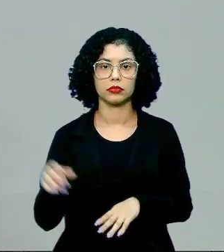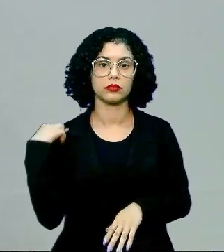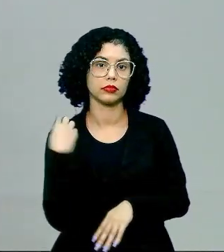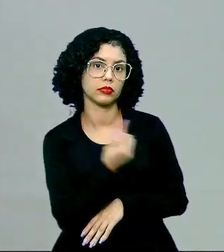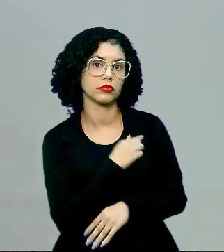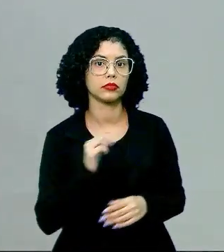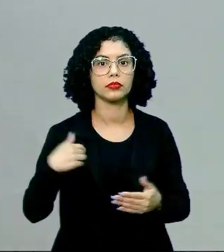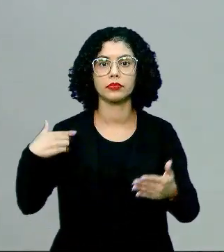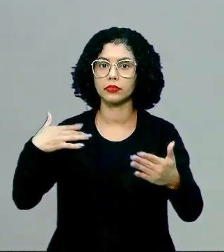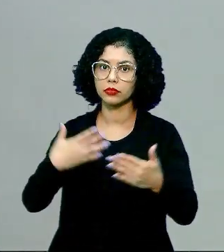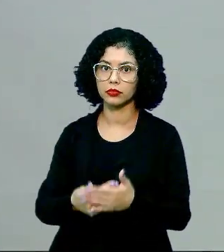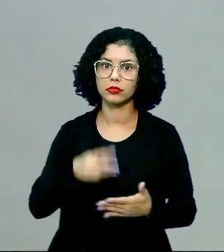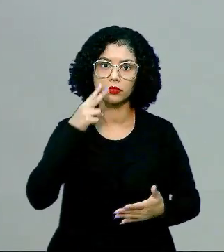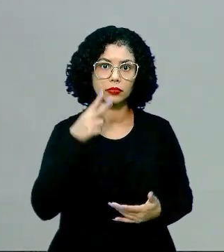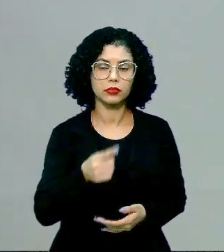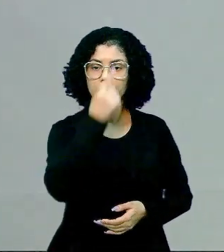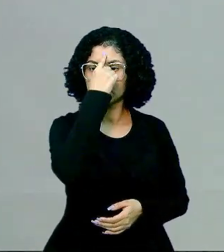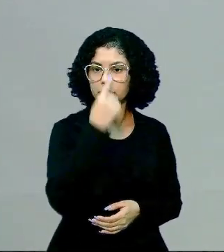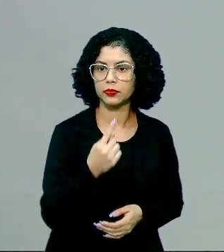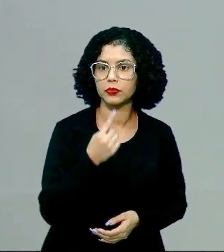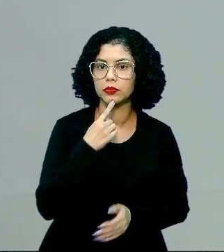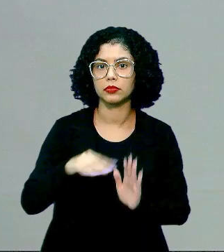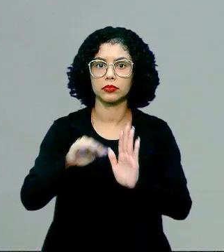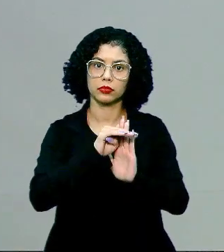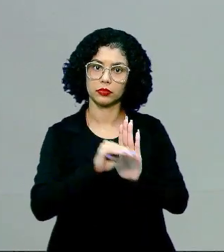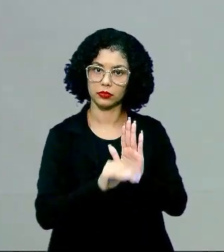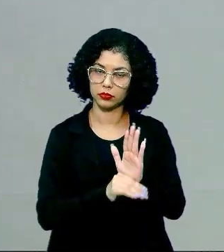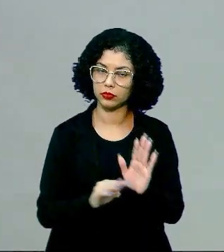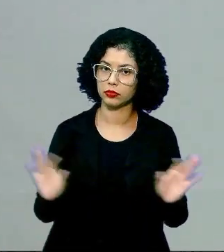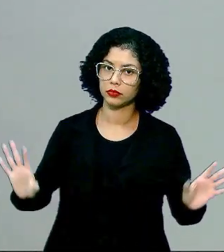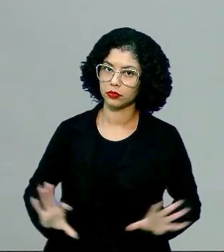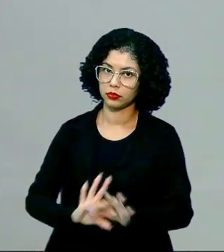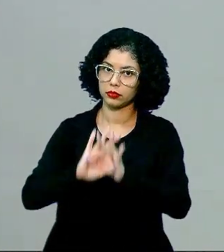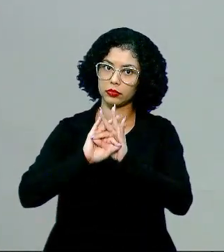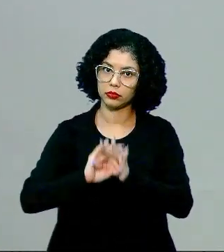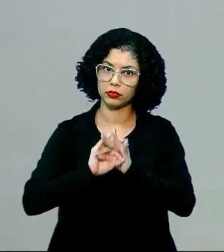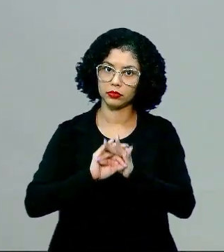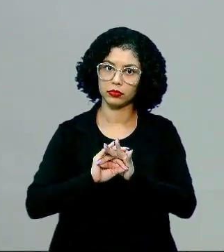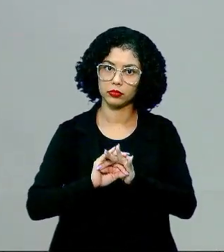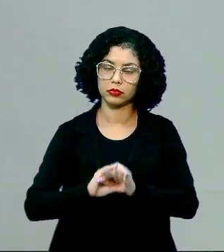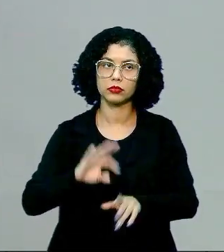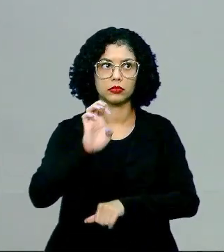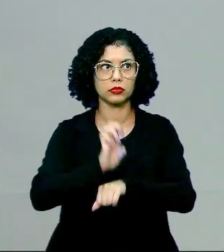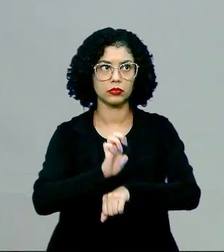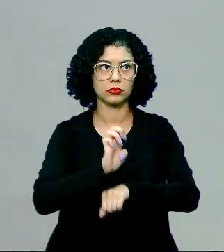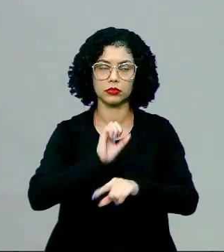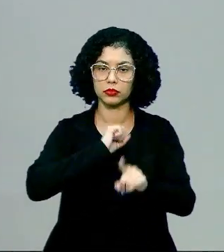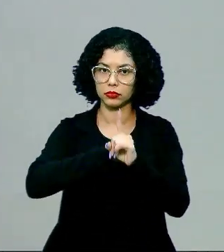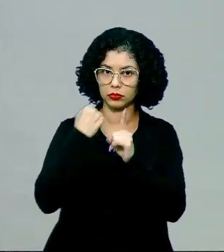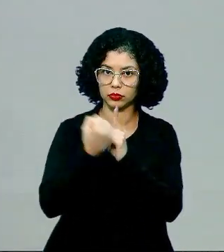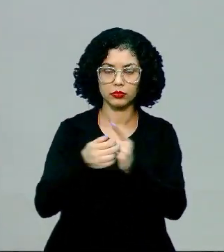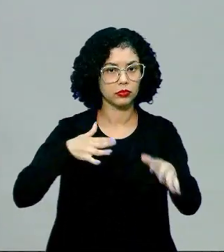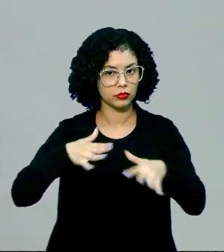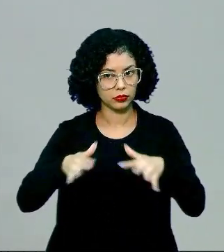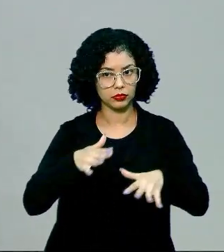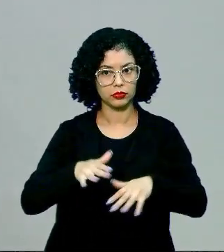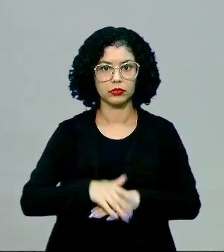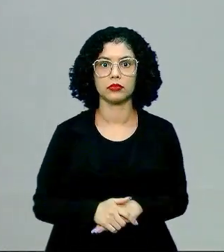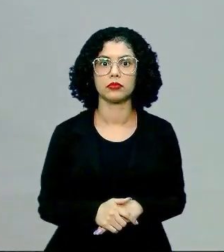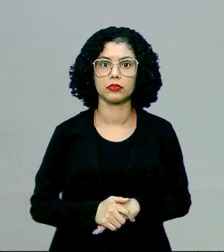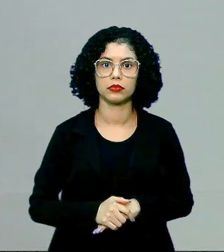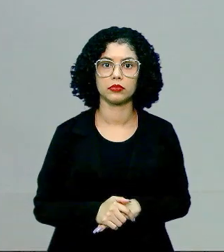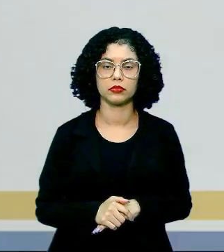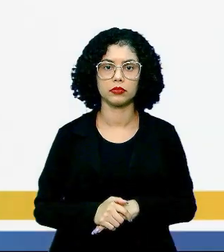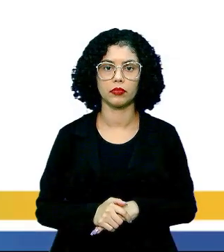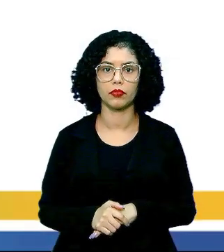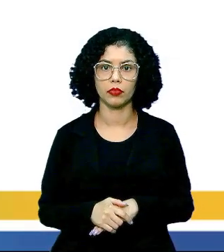nós podermos avançar, vamos aqui estabelecer qual é a relação entre o Estado e entre os movimentos